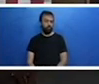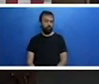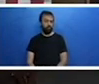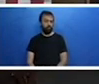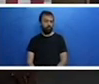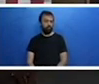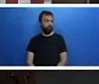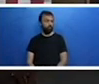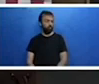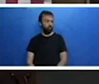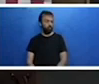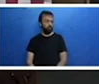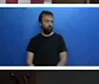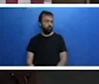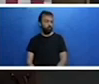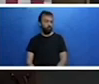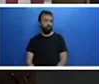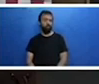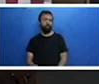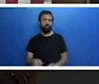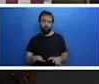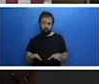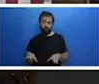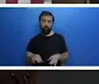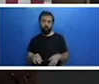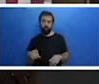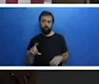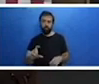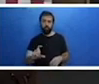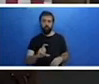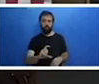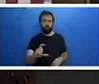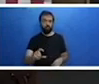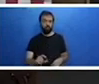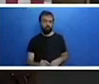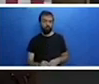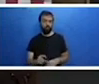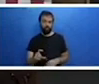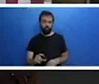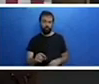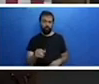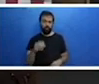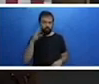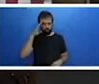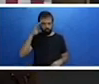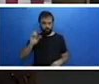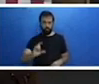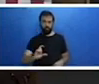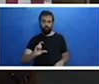para vocês, a movimentação das peças, o peãozinho anda para frente,